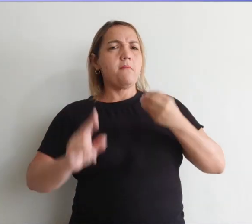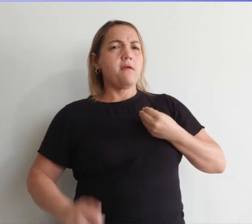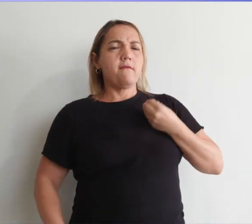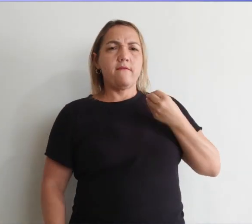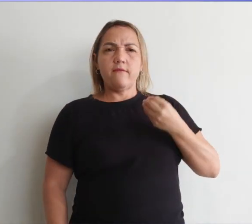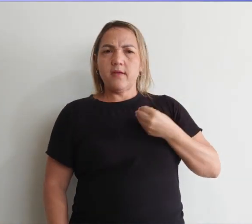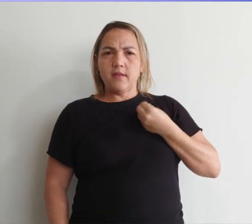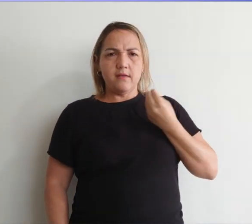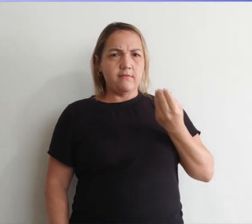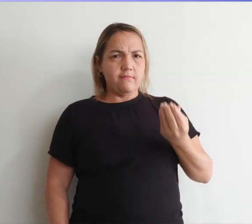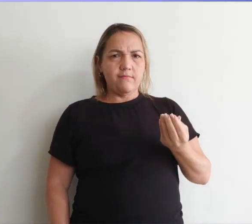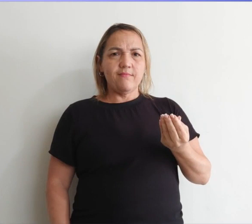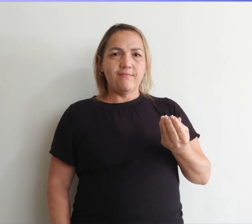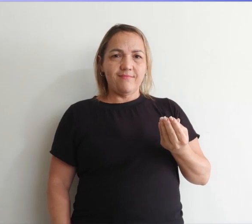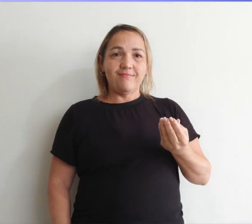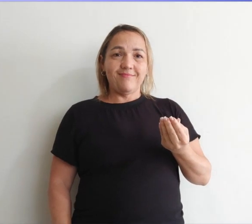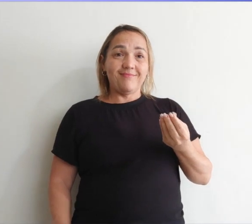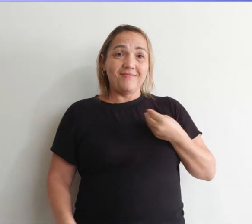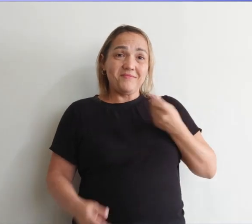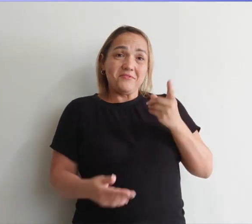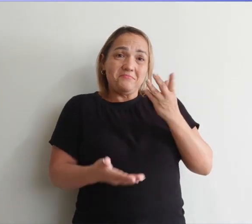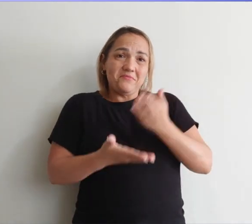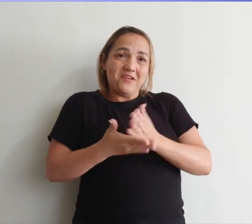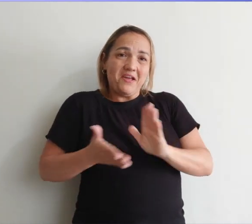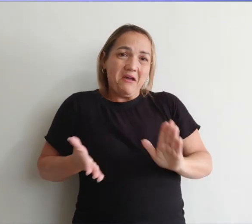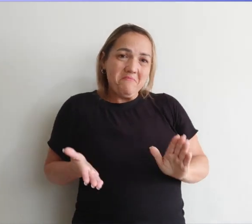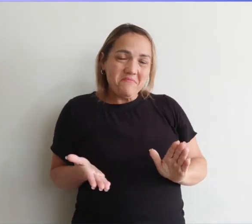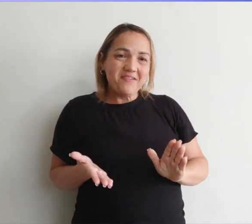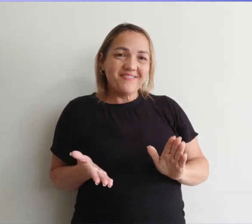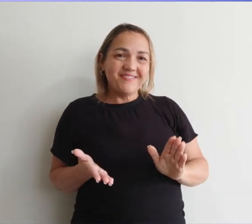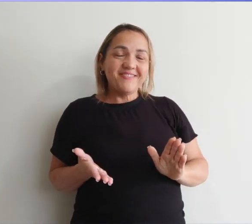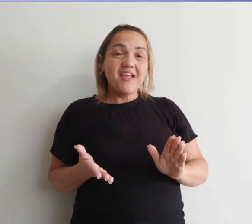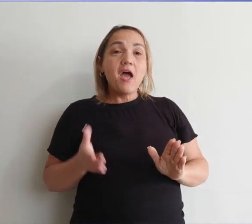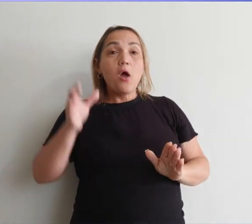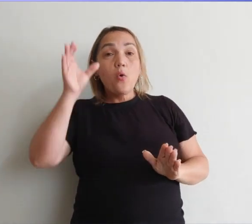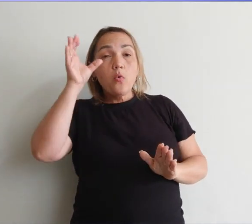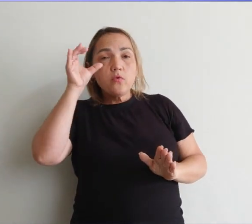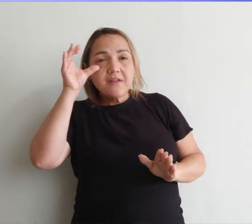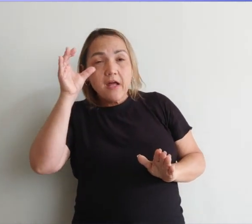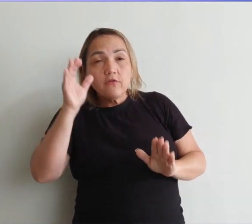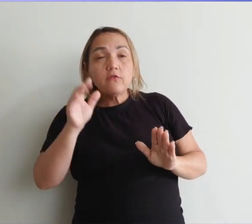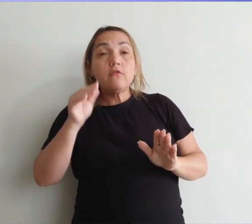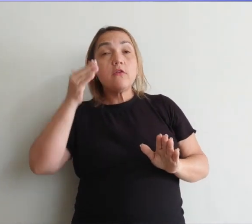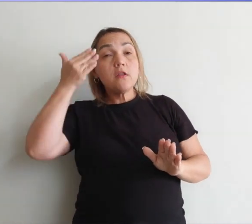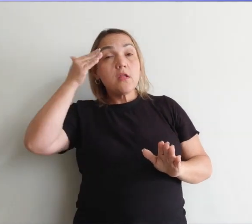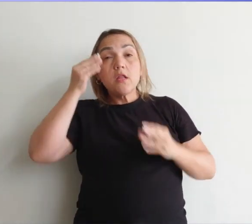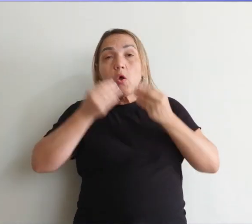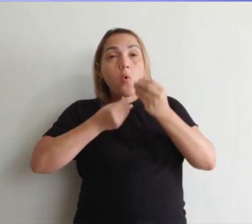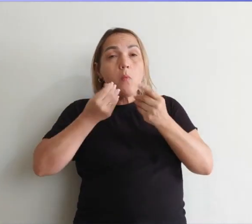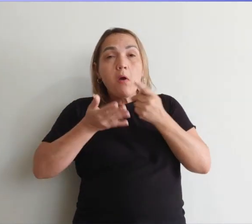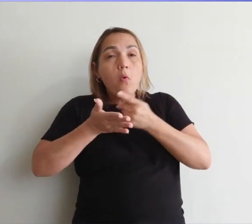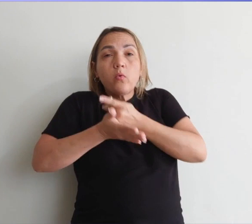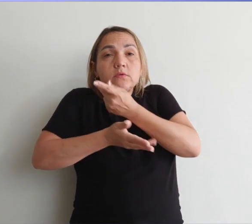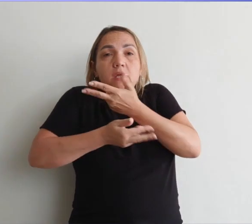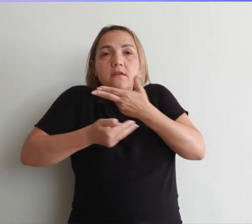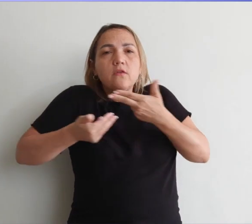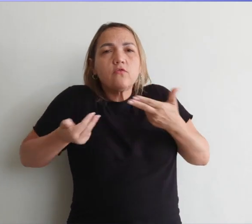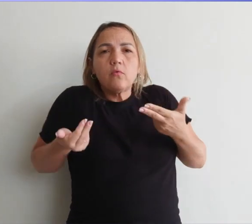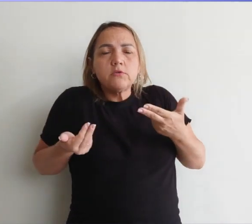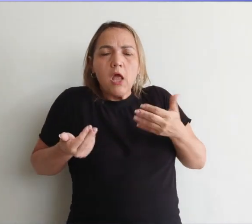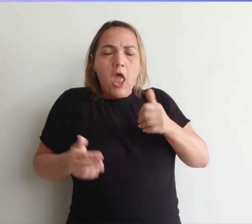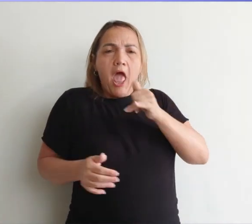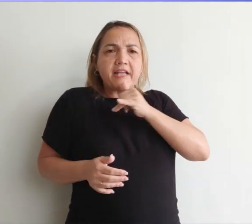para a vida, já que a vida não acaba. Mas, assim, a curiosidade em entender como é que funciona. Pô, eu não sei